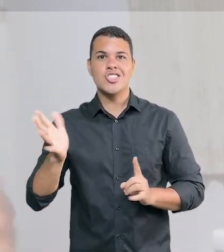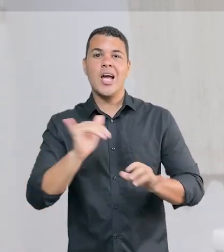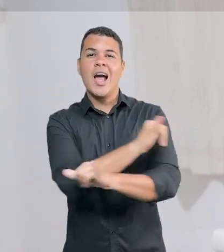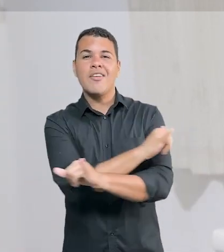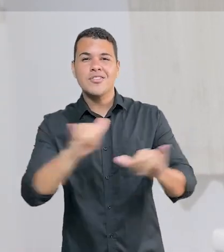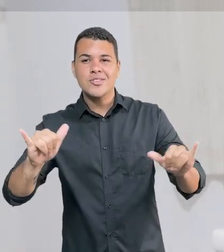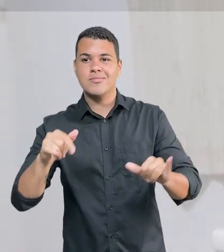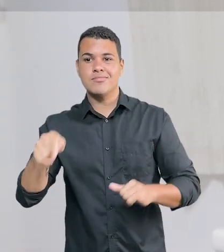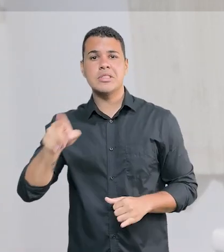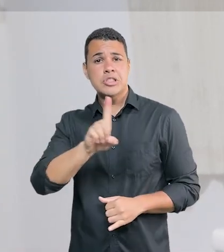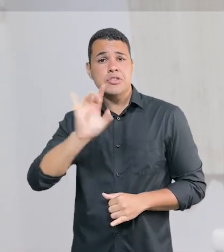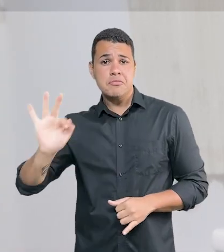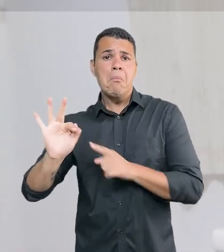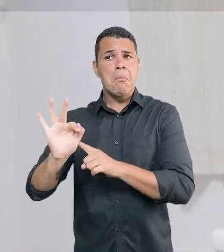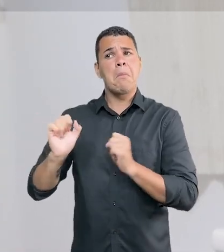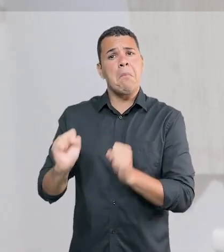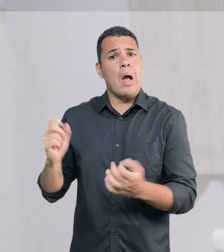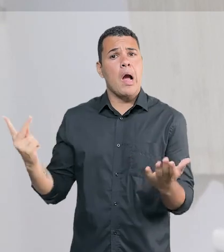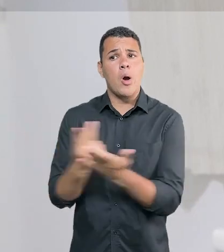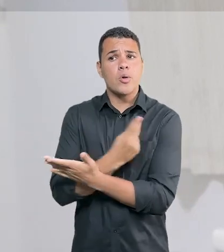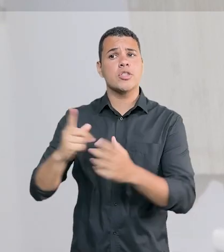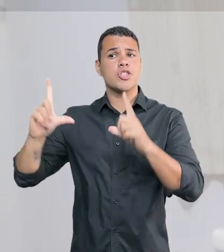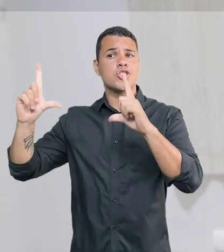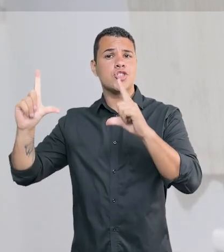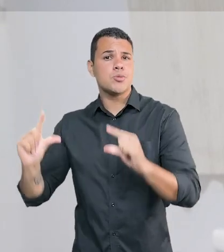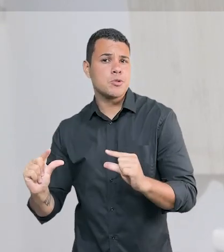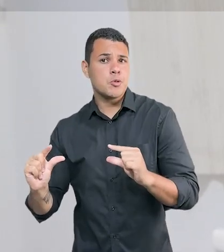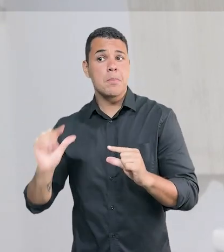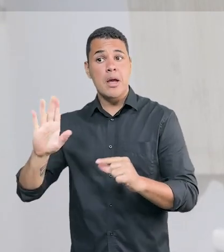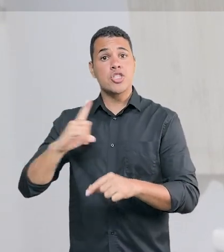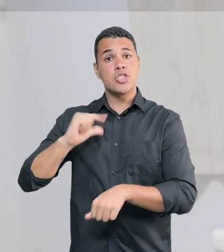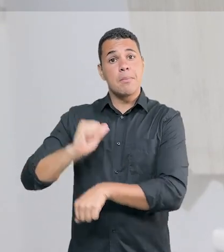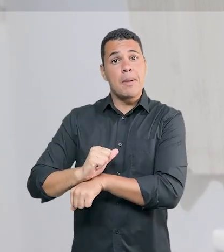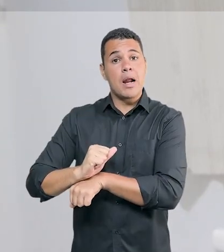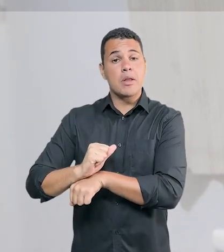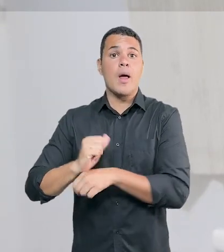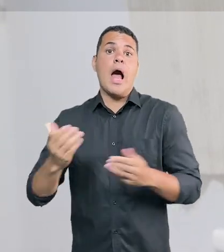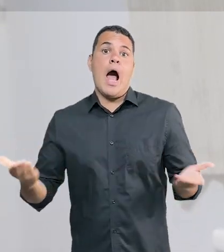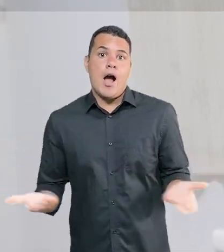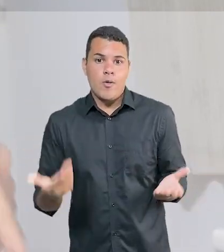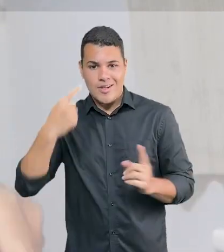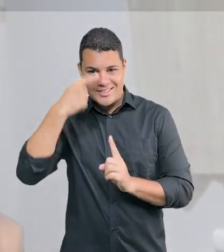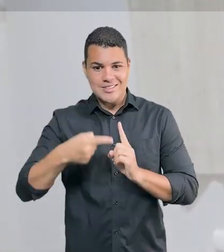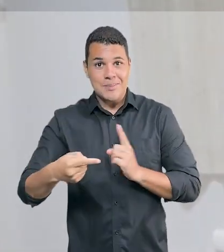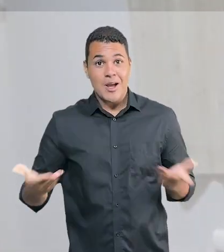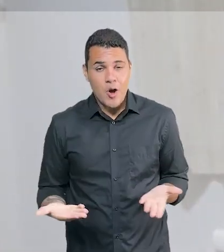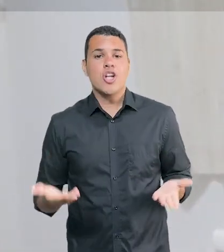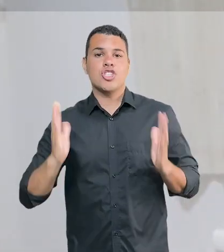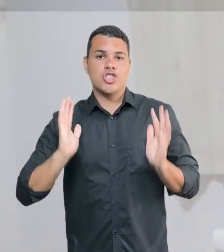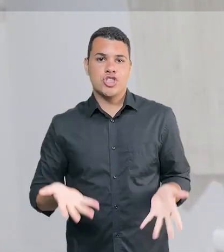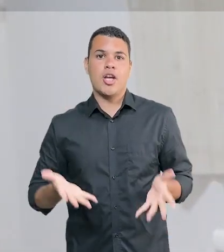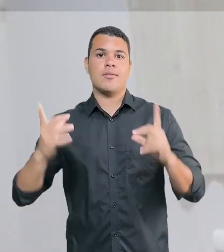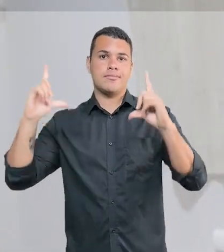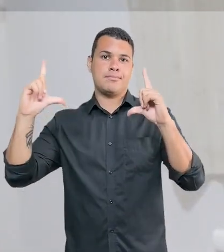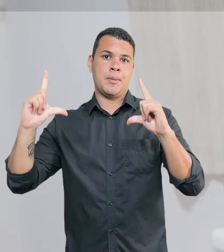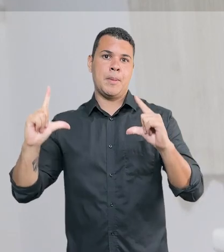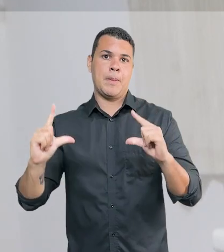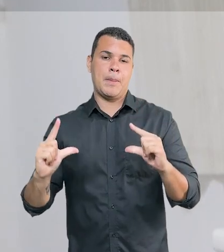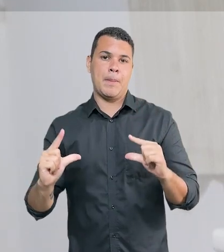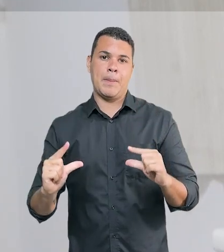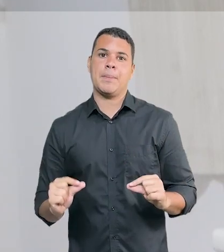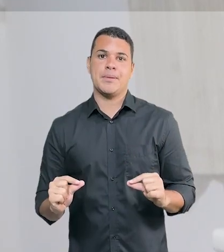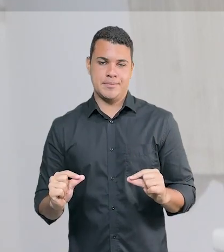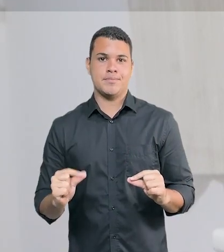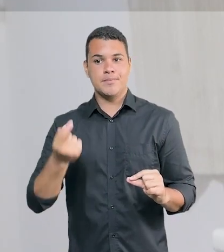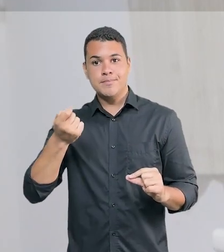gente apontava ali, né, uma possível interrupção no crescimento no DF, agora a gente já vê um sinal ali de possível